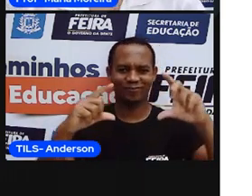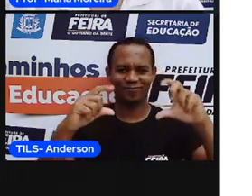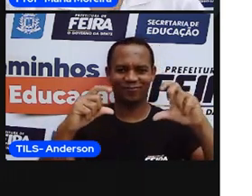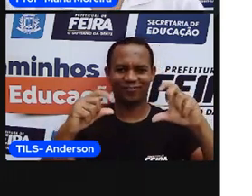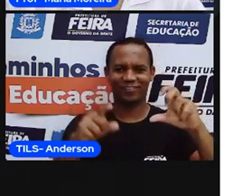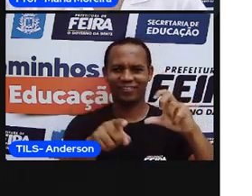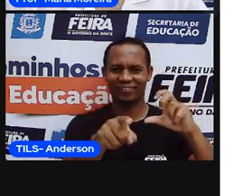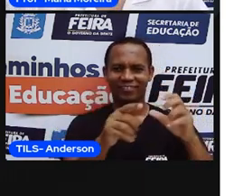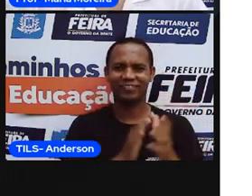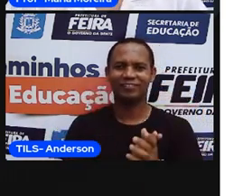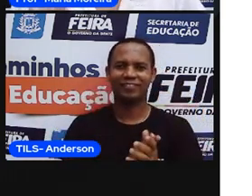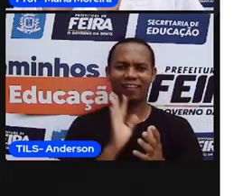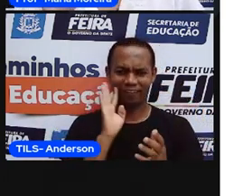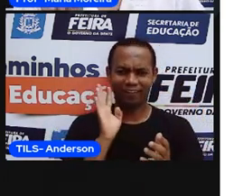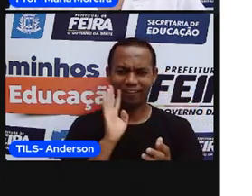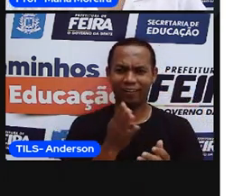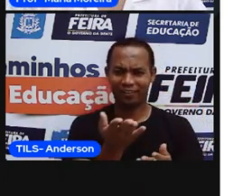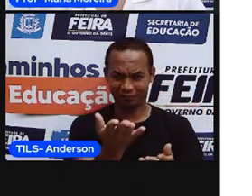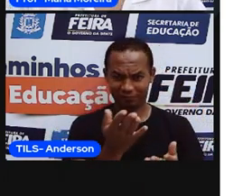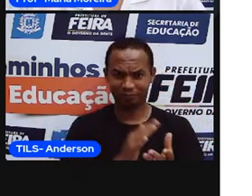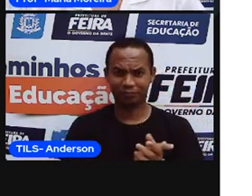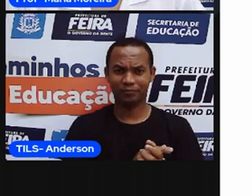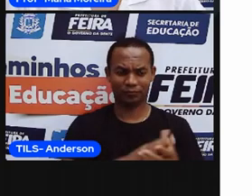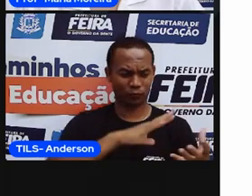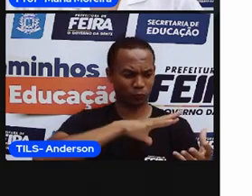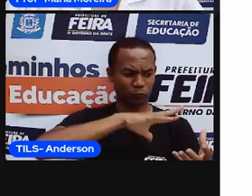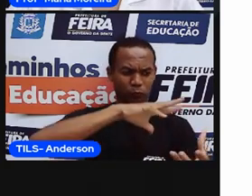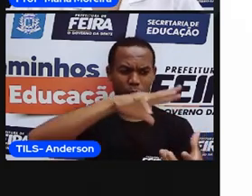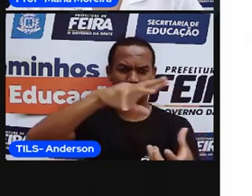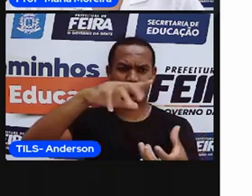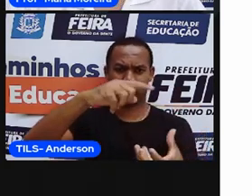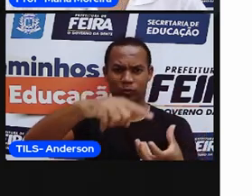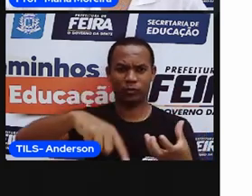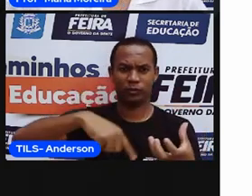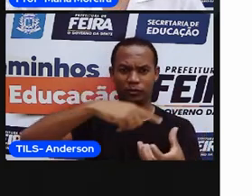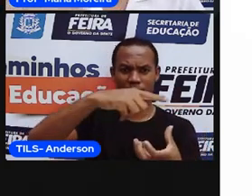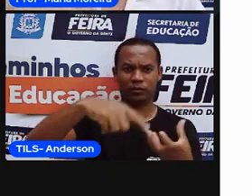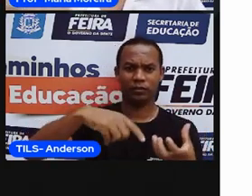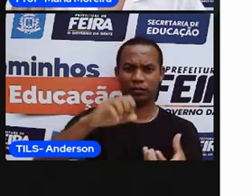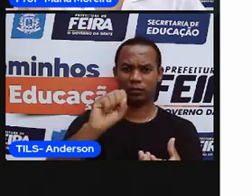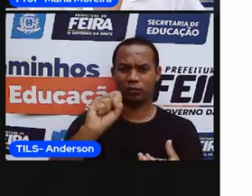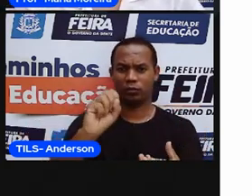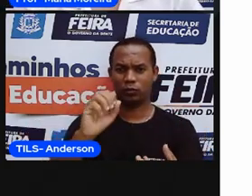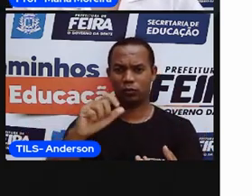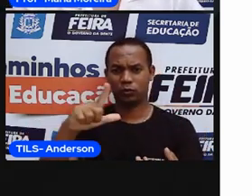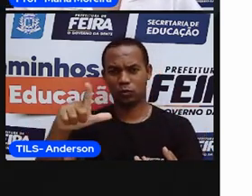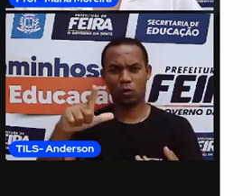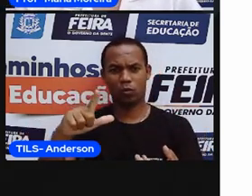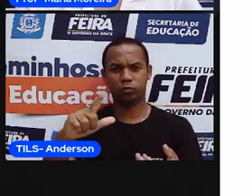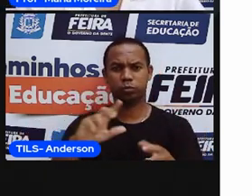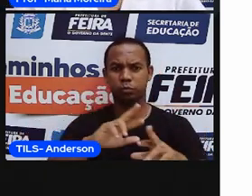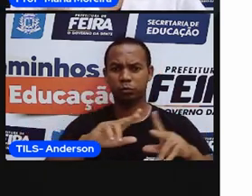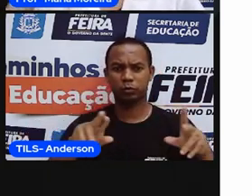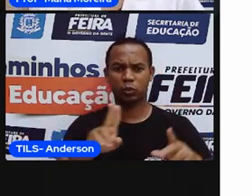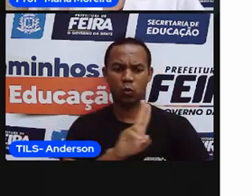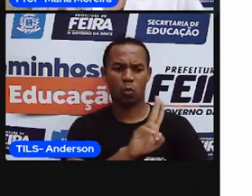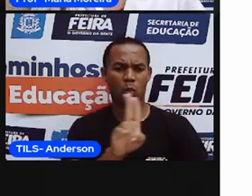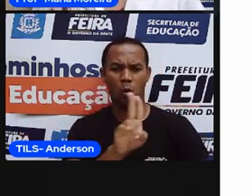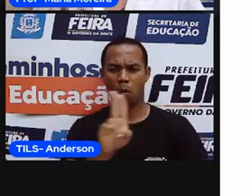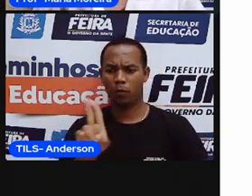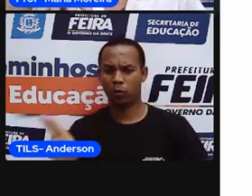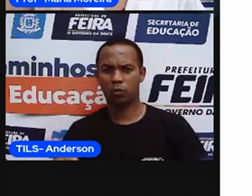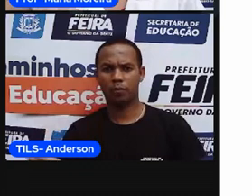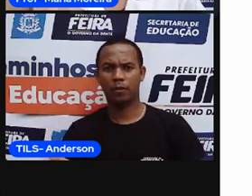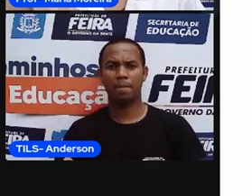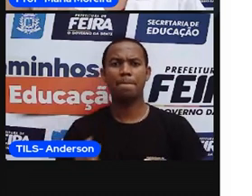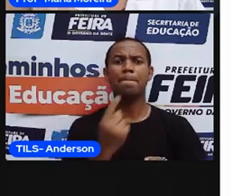está na atividade, né? O planeta Terra, e aí tem o Sol e os outros planetas. Lembrando que o Sol,